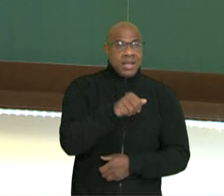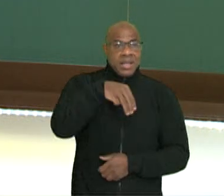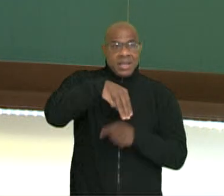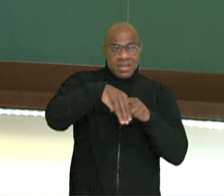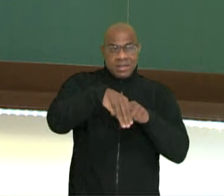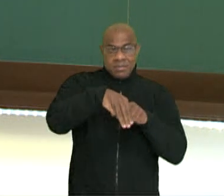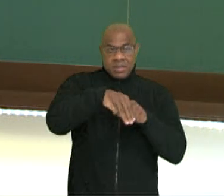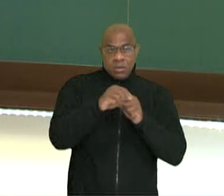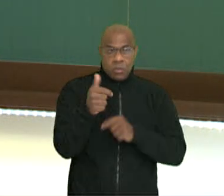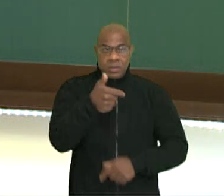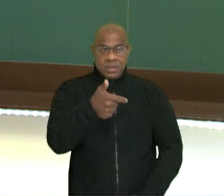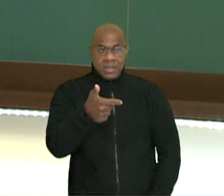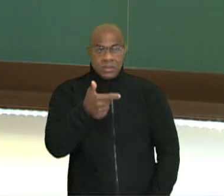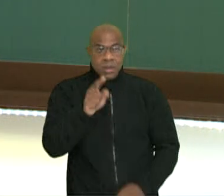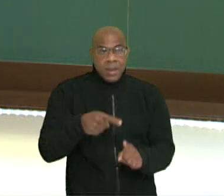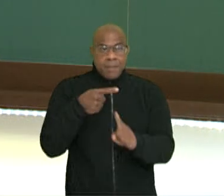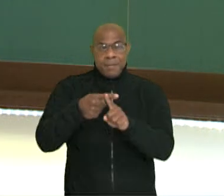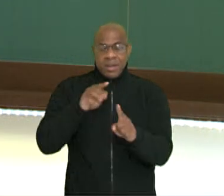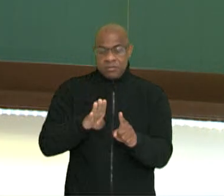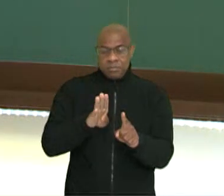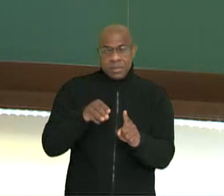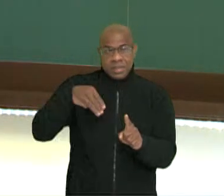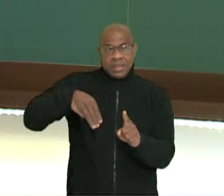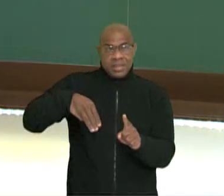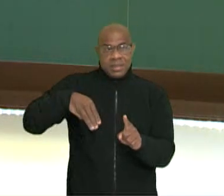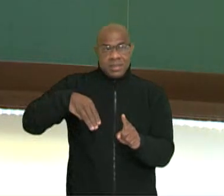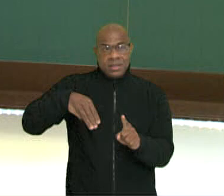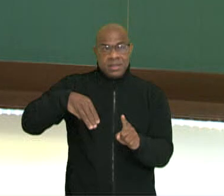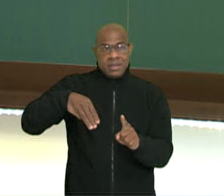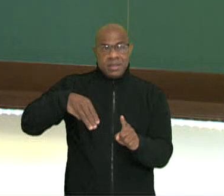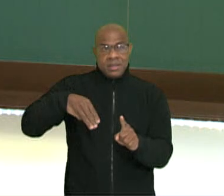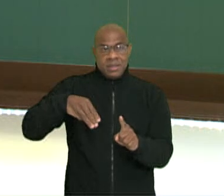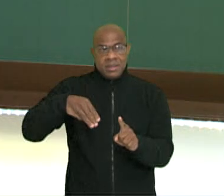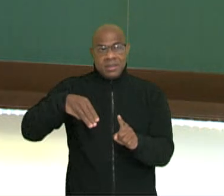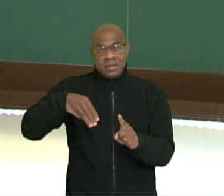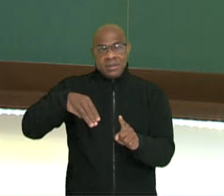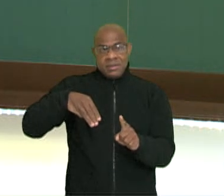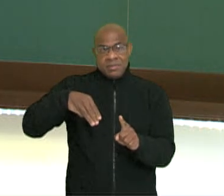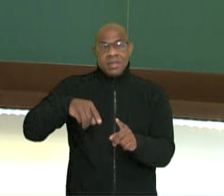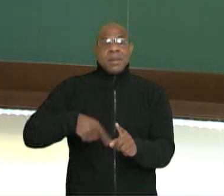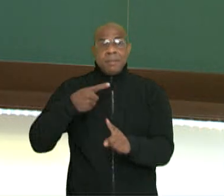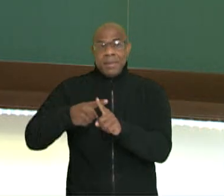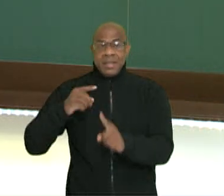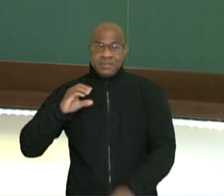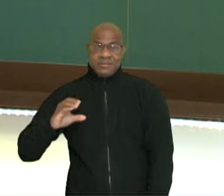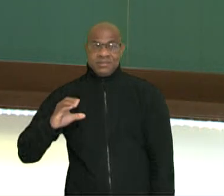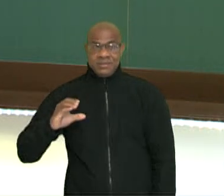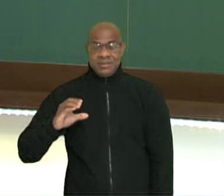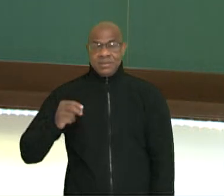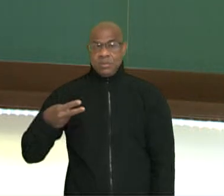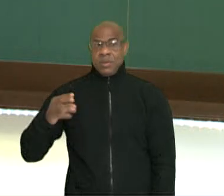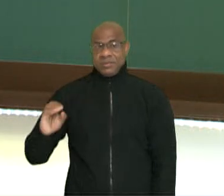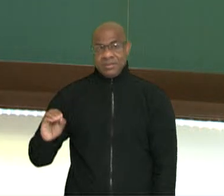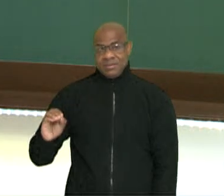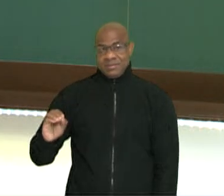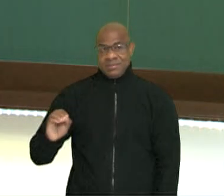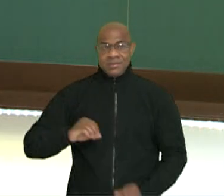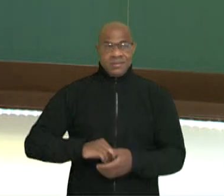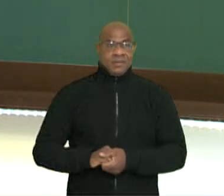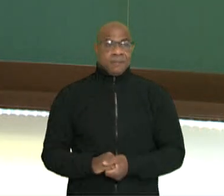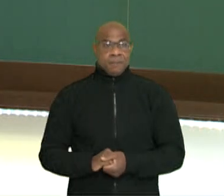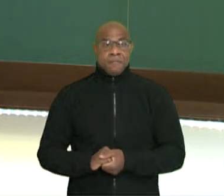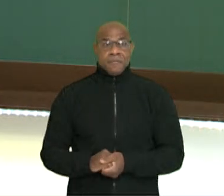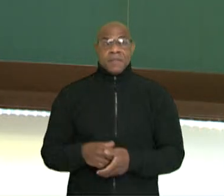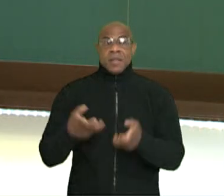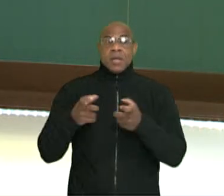m ao quadrado, mais b vezes x ao quadrado é m, mais c igual a zero. Então,